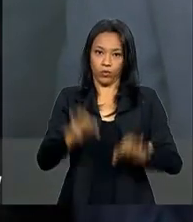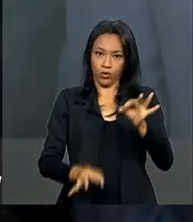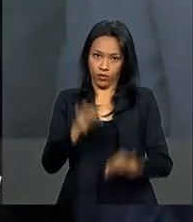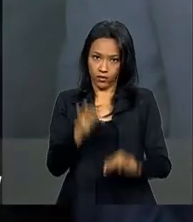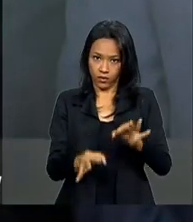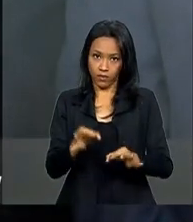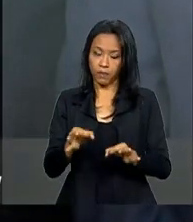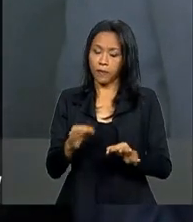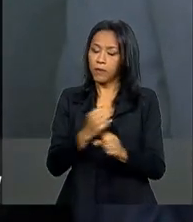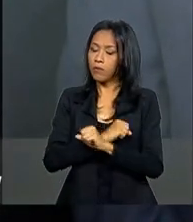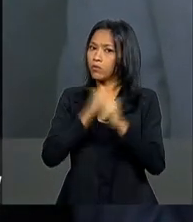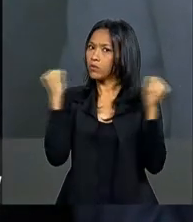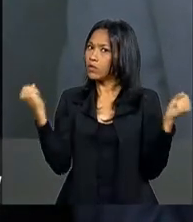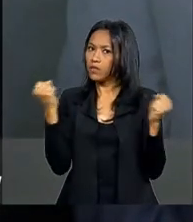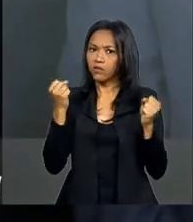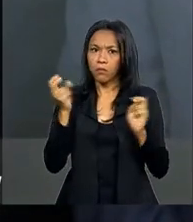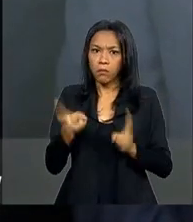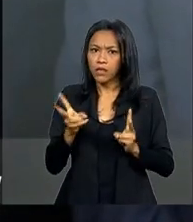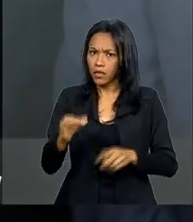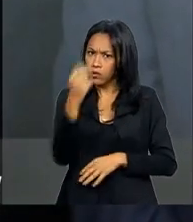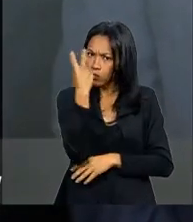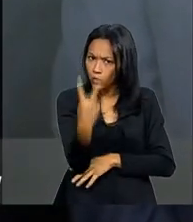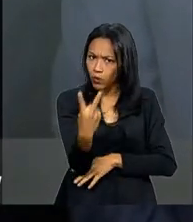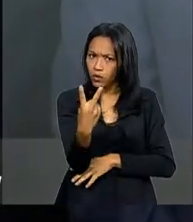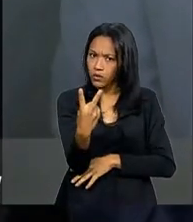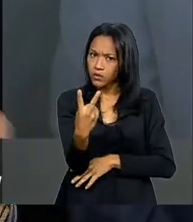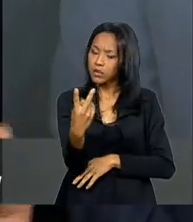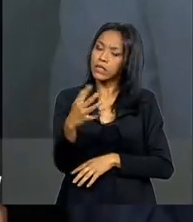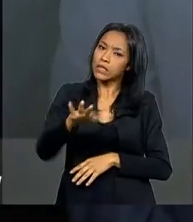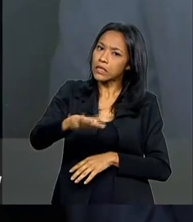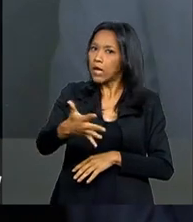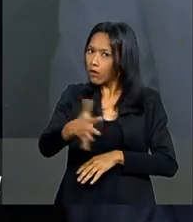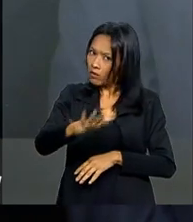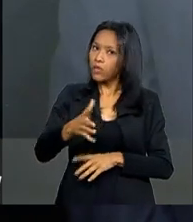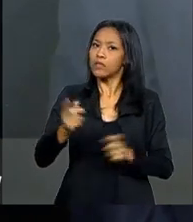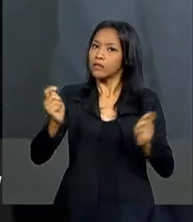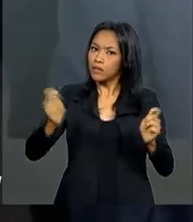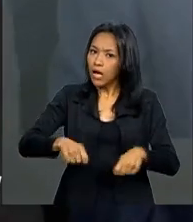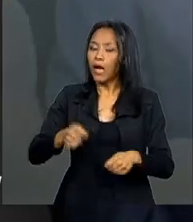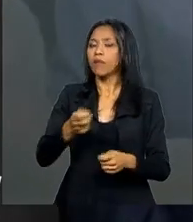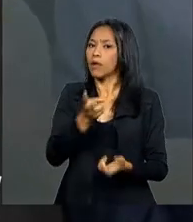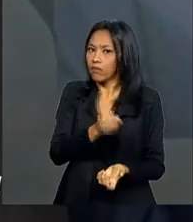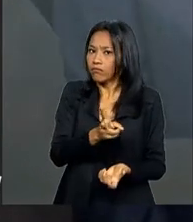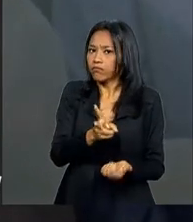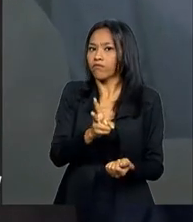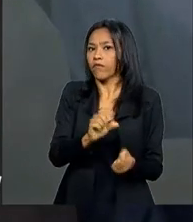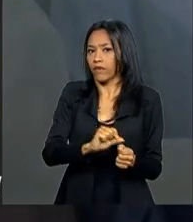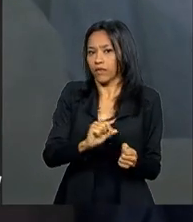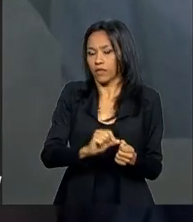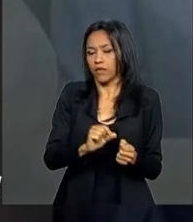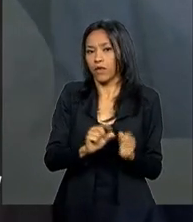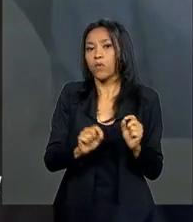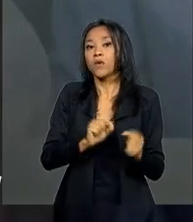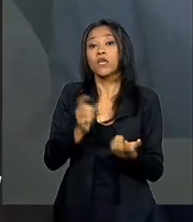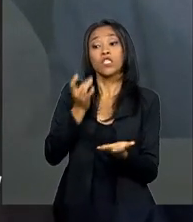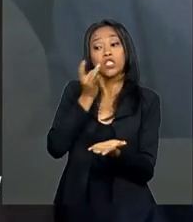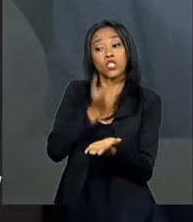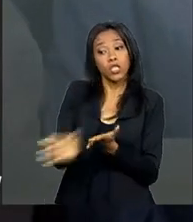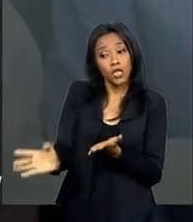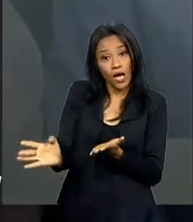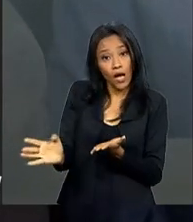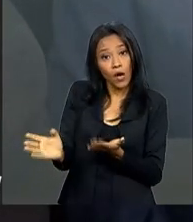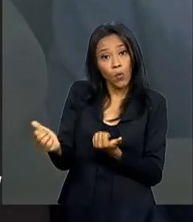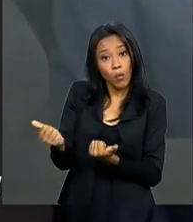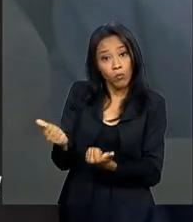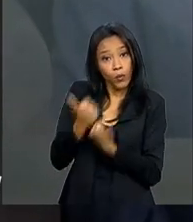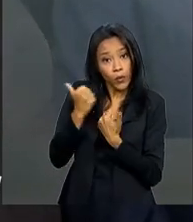manter o aumento e o auxílio moradia. A única coisa que talvez se possa fazer é eliminar o